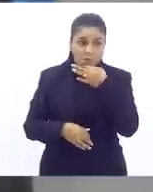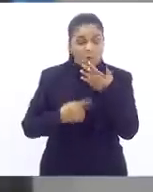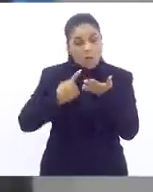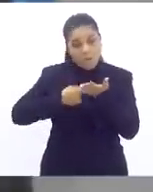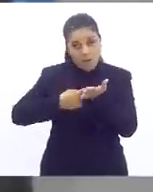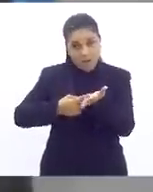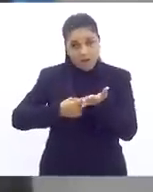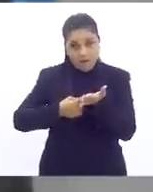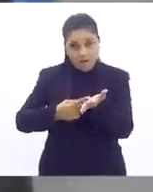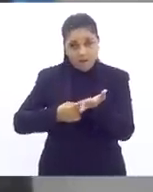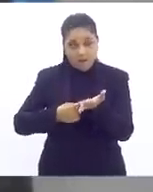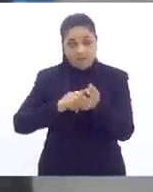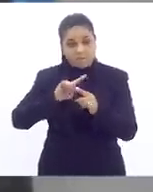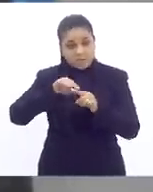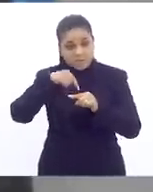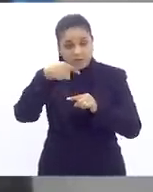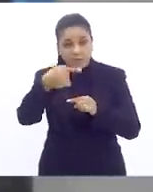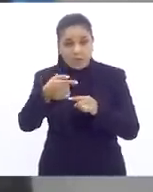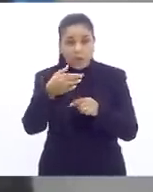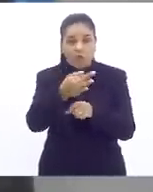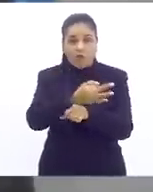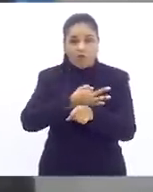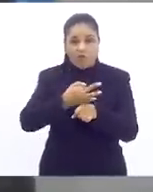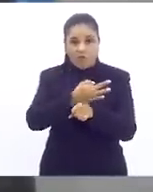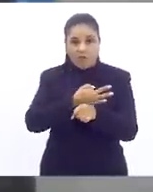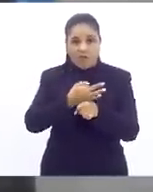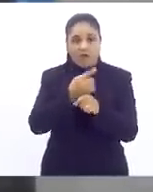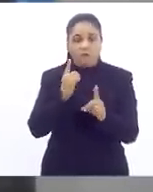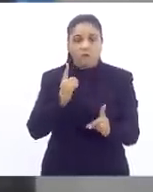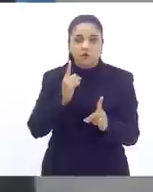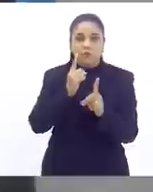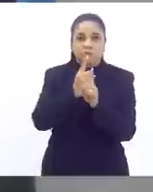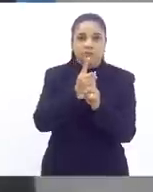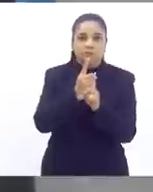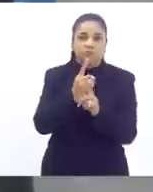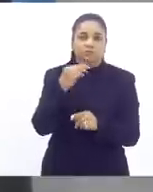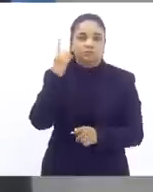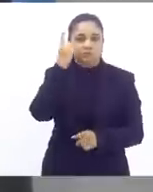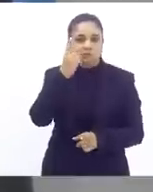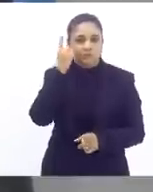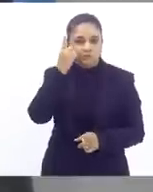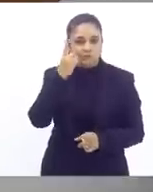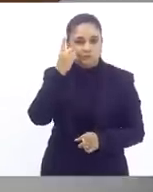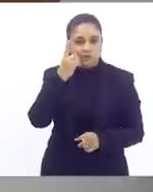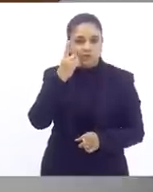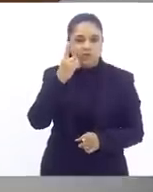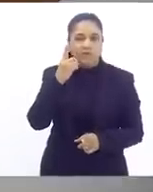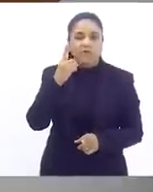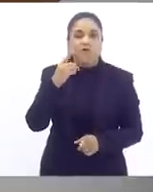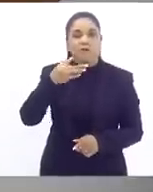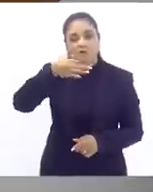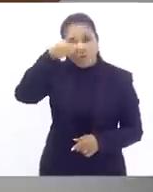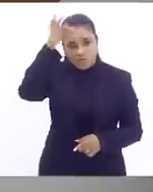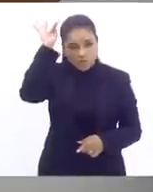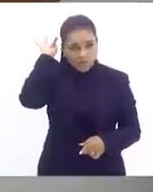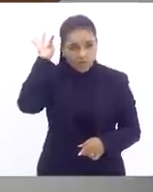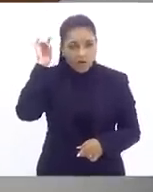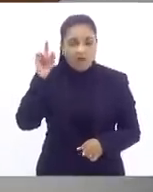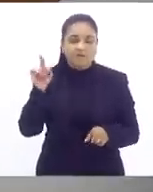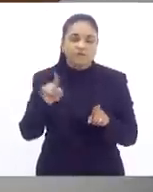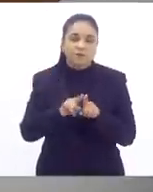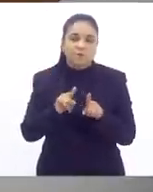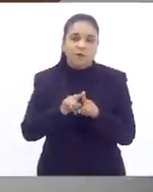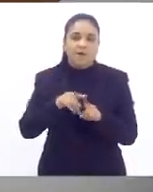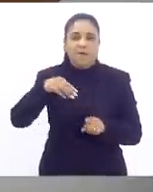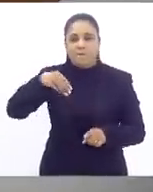pós feriado o encontro seu com os três deputados aqui Flávio Serafim e Luiz Paulo e Marta Rocha né e